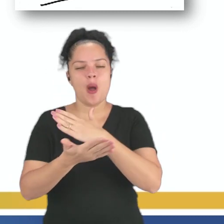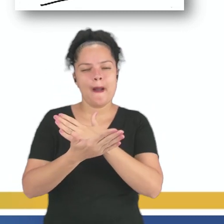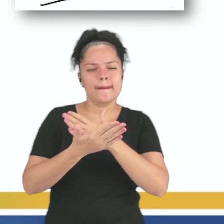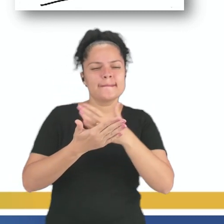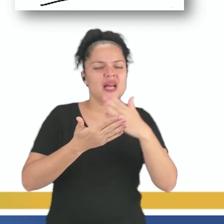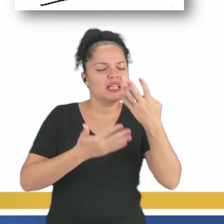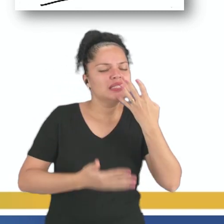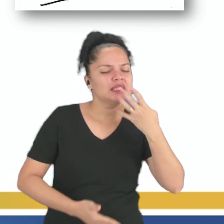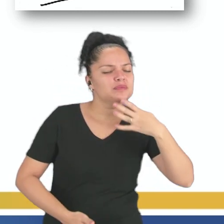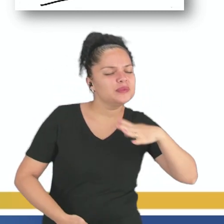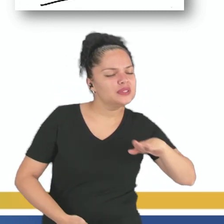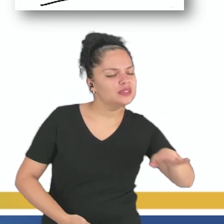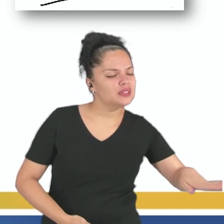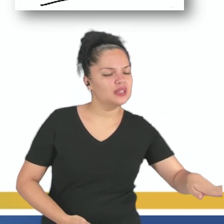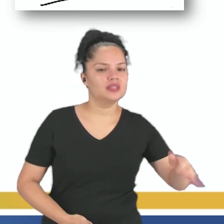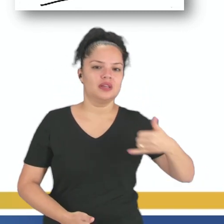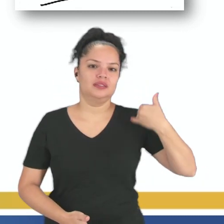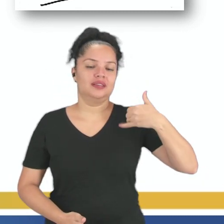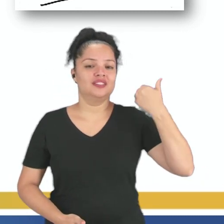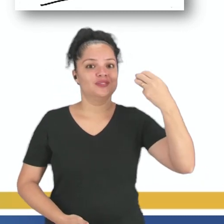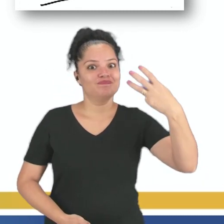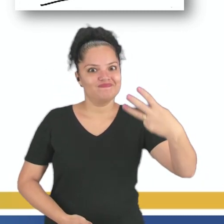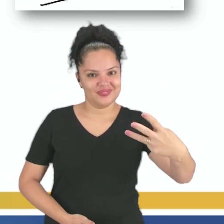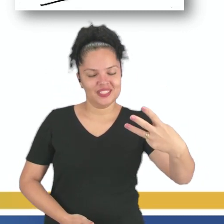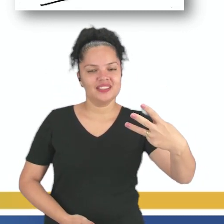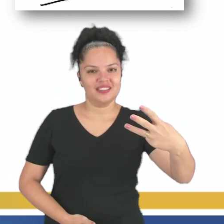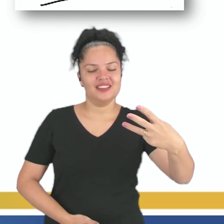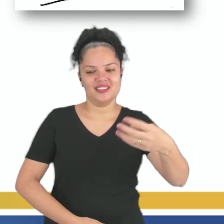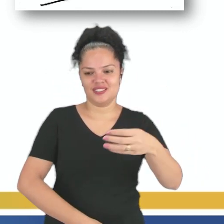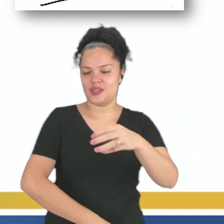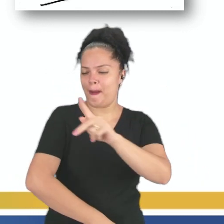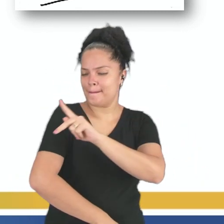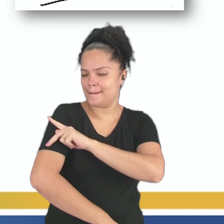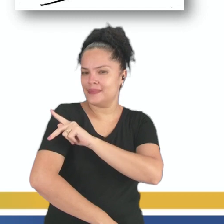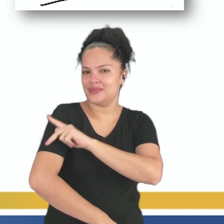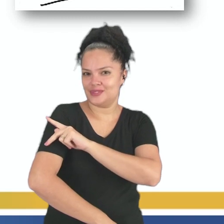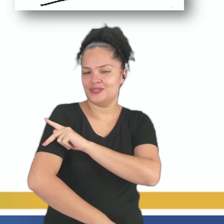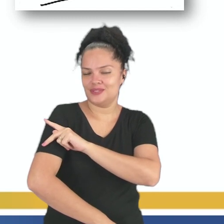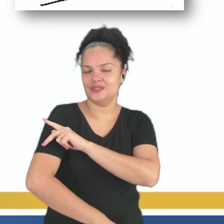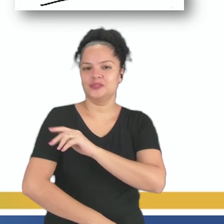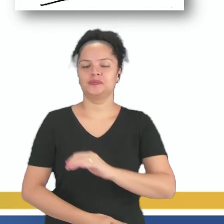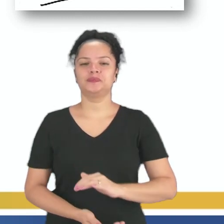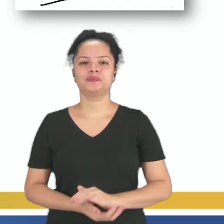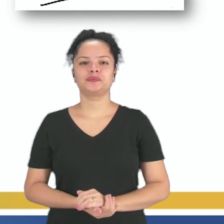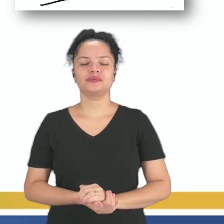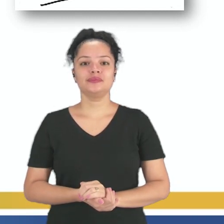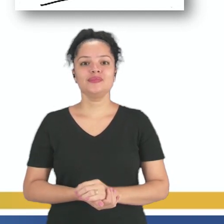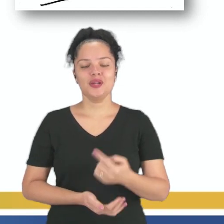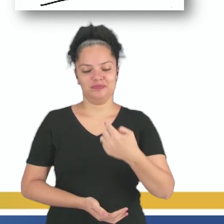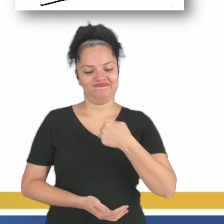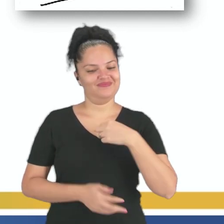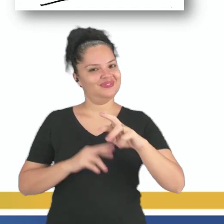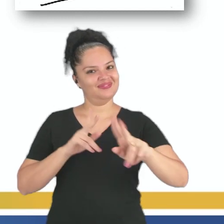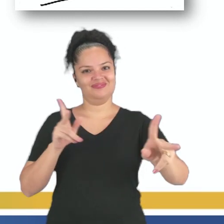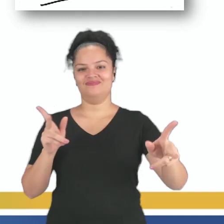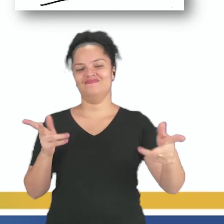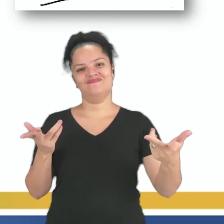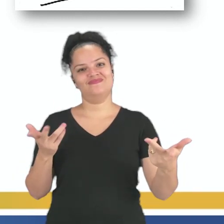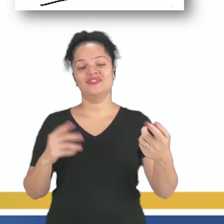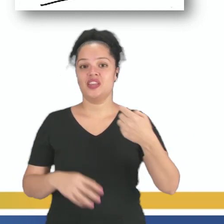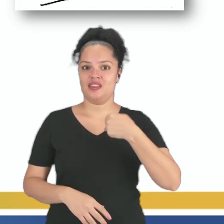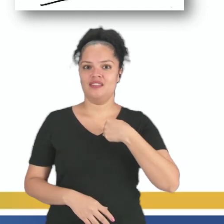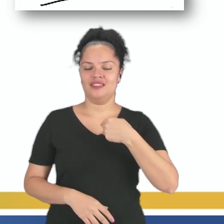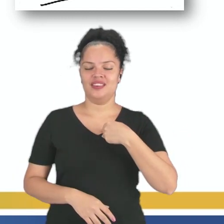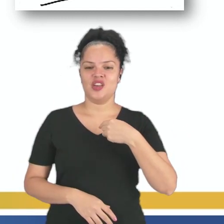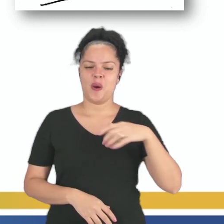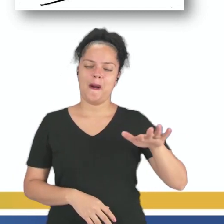muito pequenas, com 3 anos estão no maternal. Comigo foi diferente. Eu já